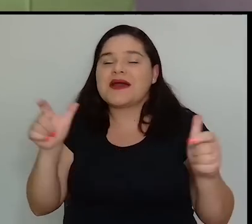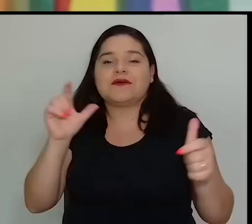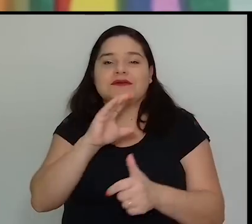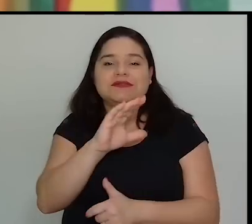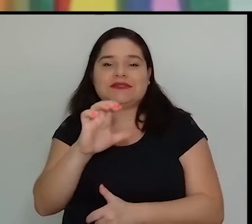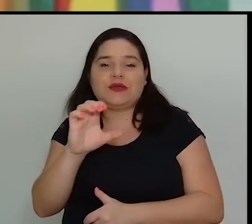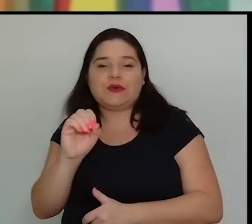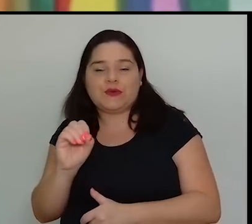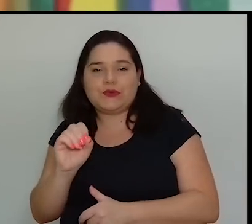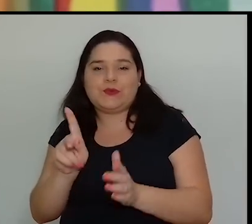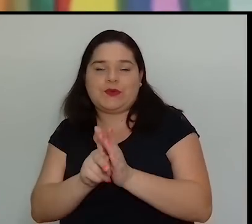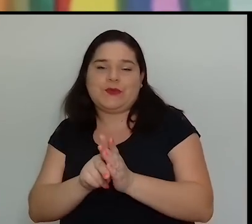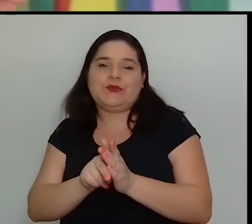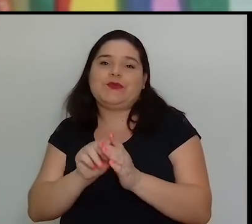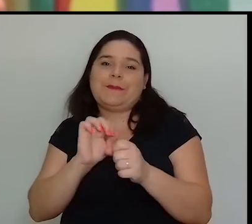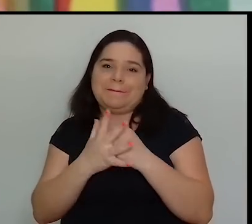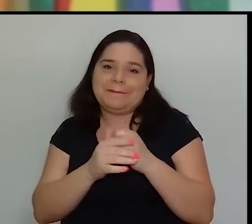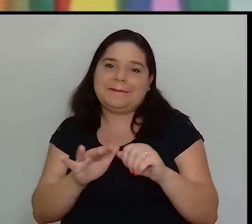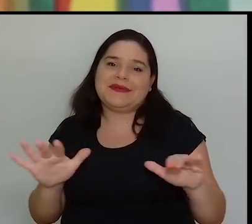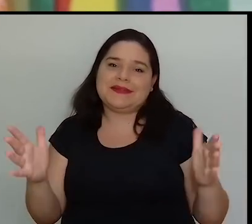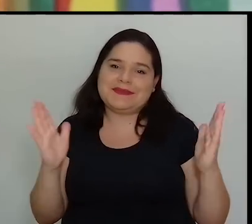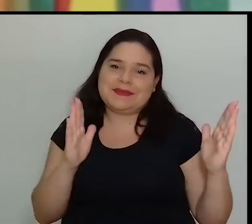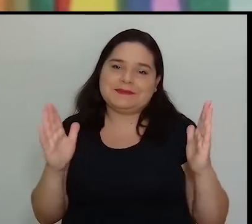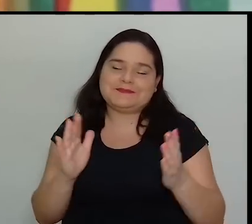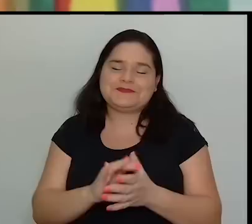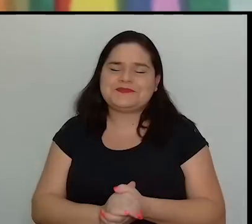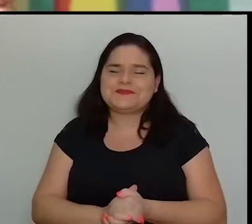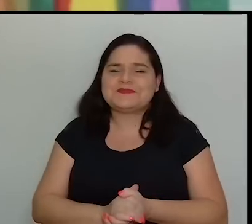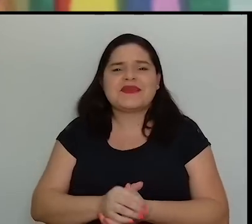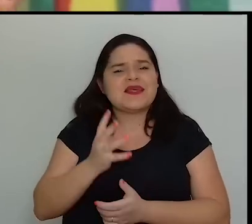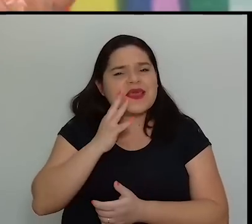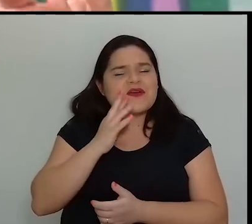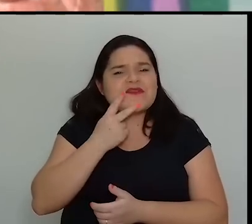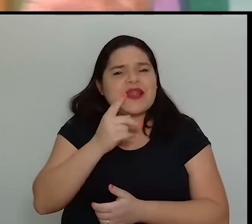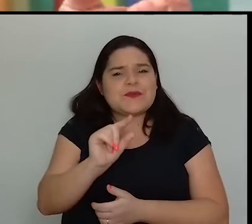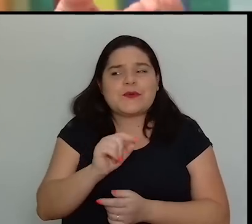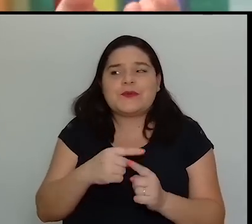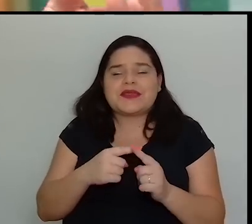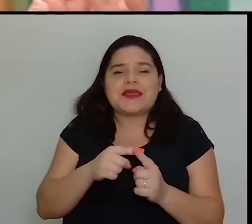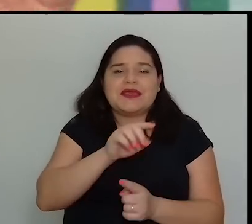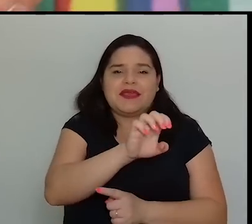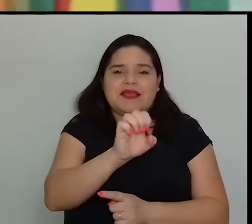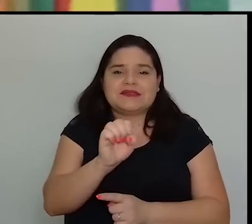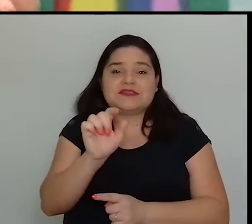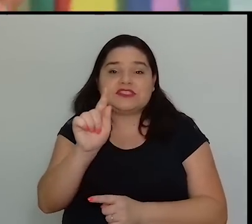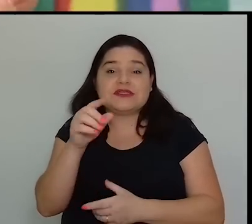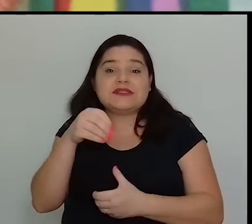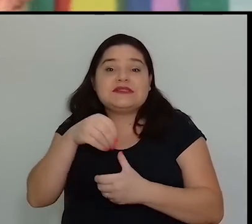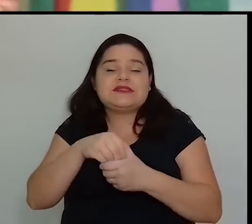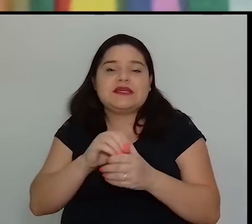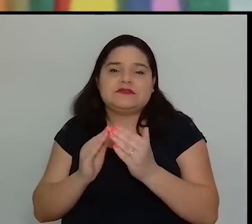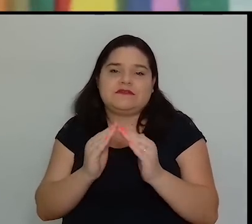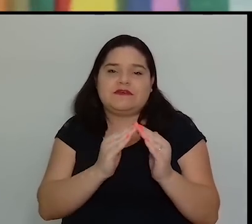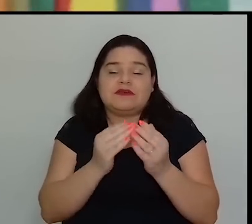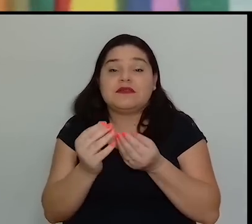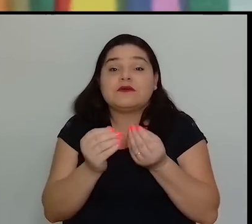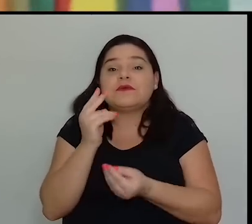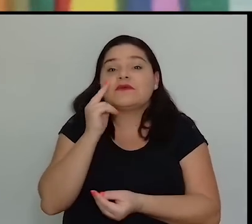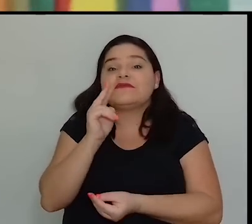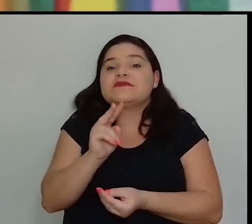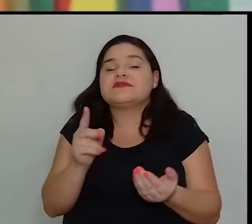coisa interessante Renato é a gente falava um pouco esse o SG na favela né como é que você enxerga